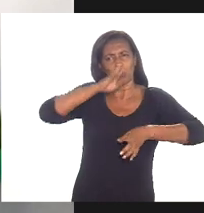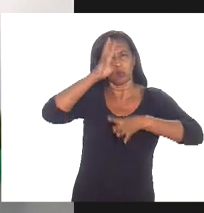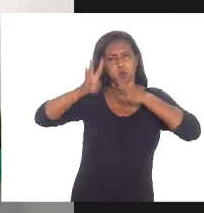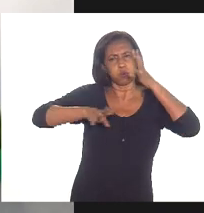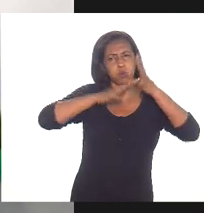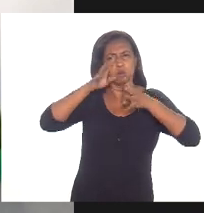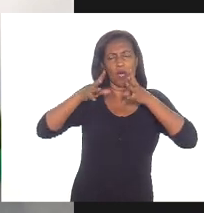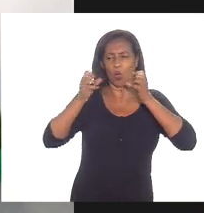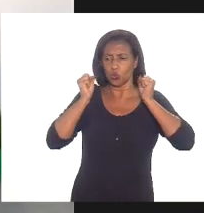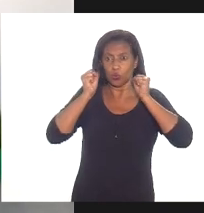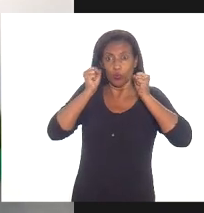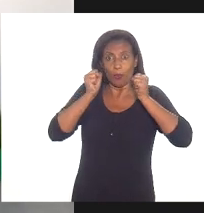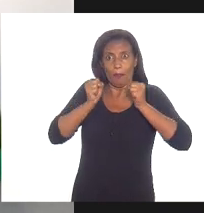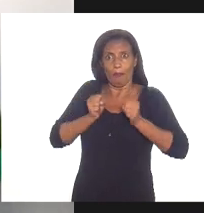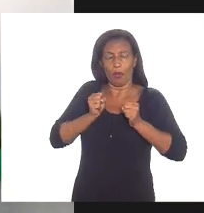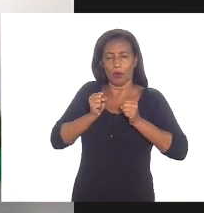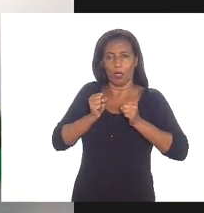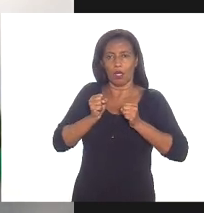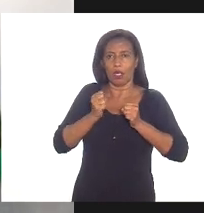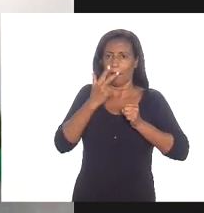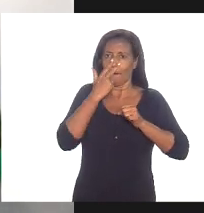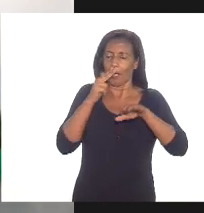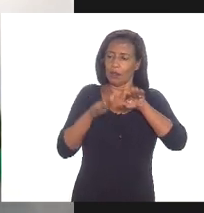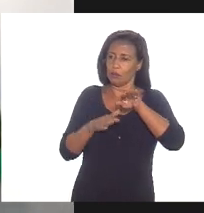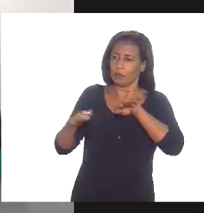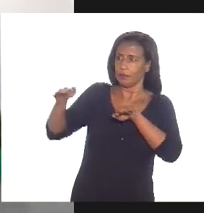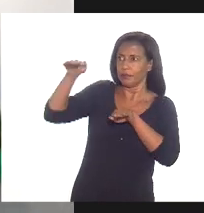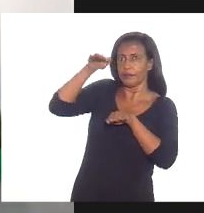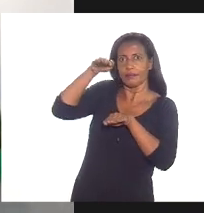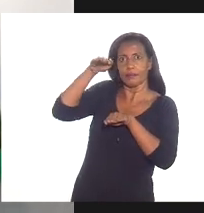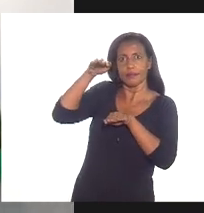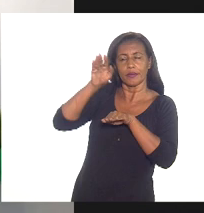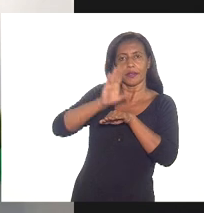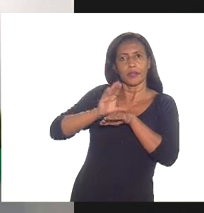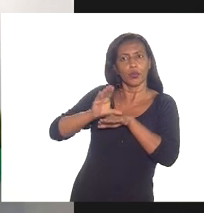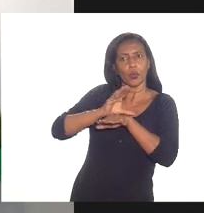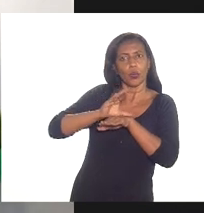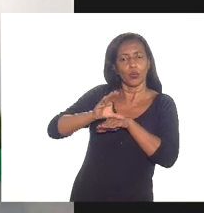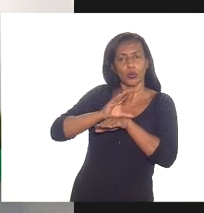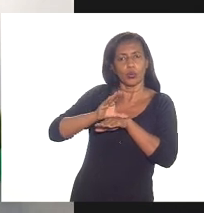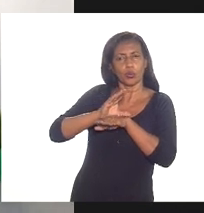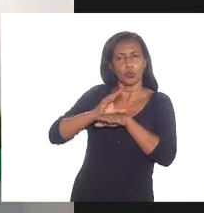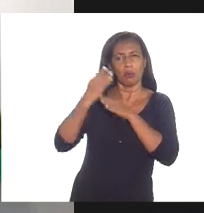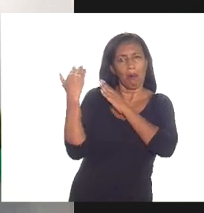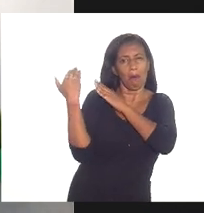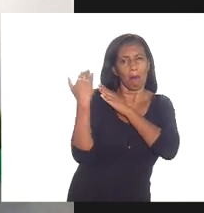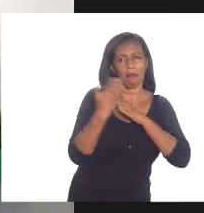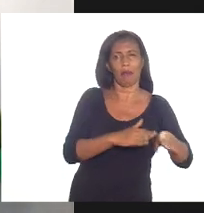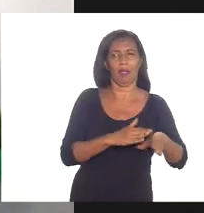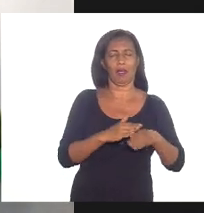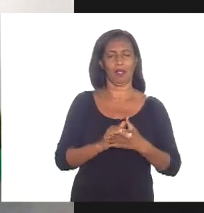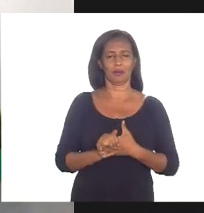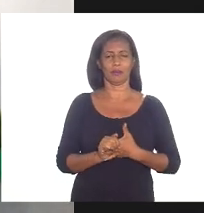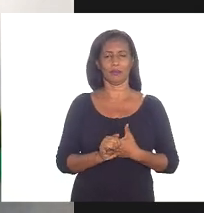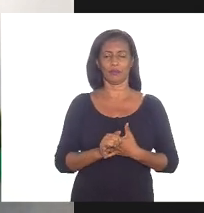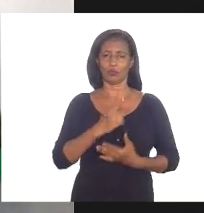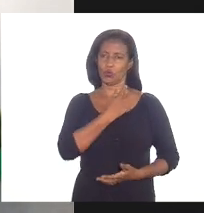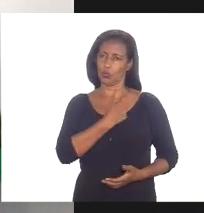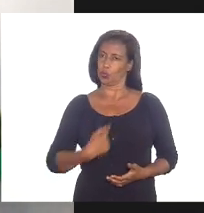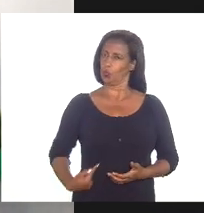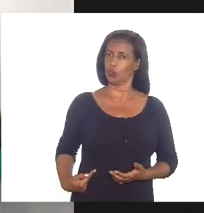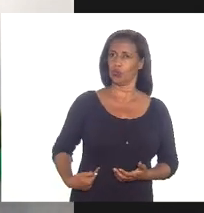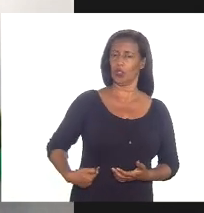onde o poder se coloca constituindo aí, a partir de ameaças de um governo ou